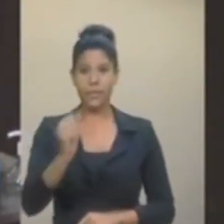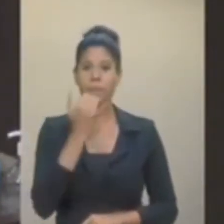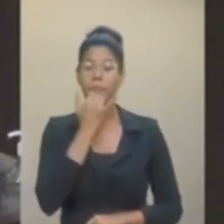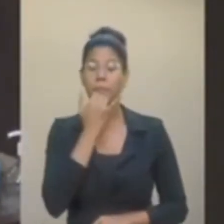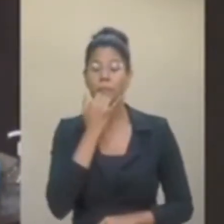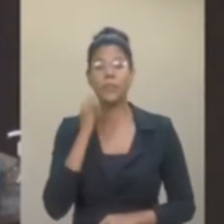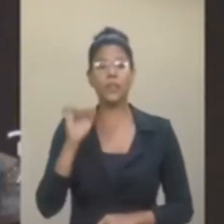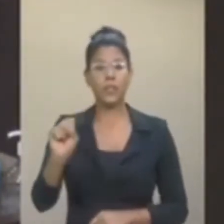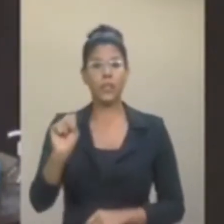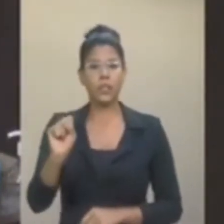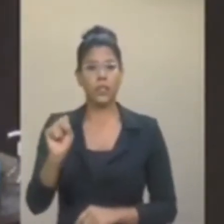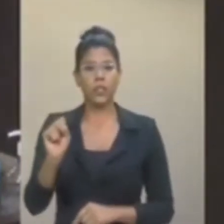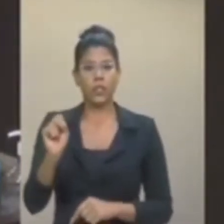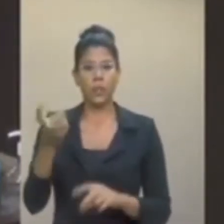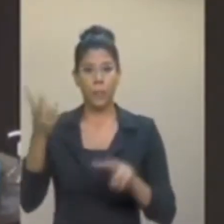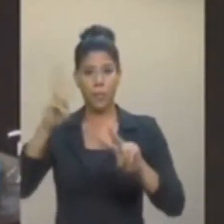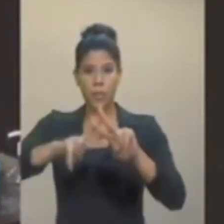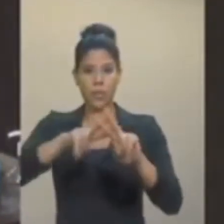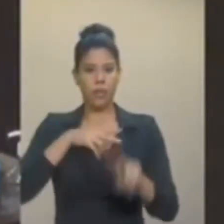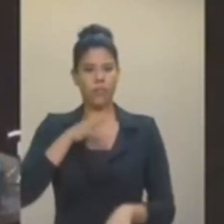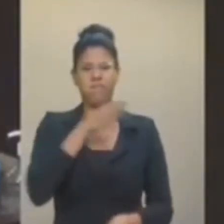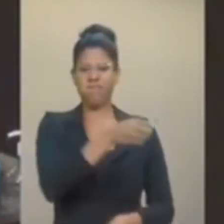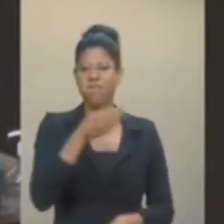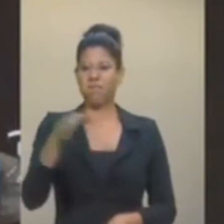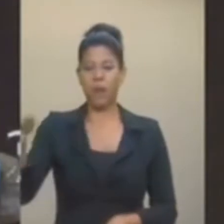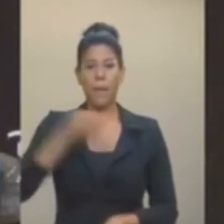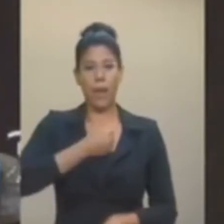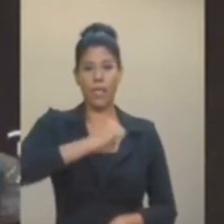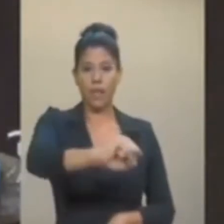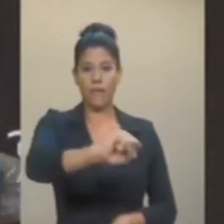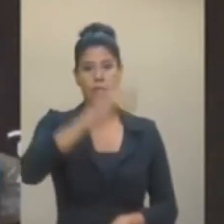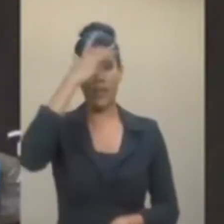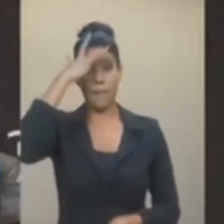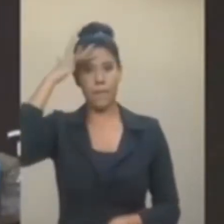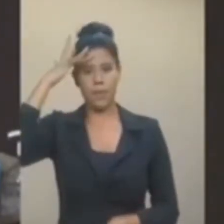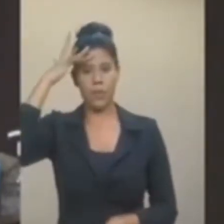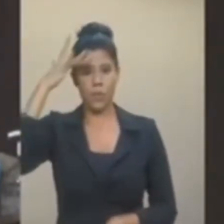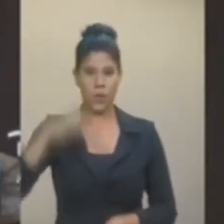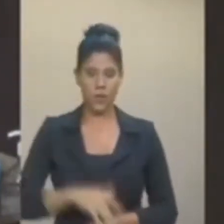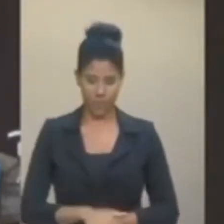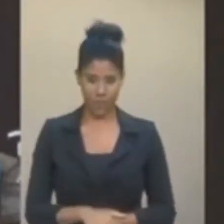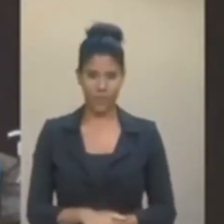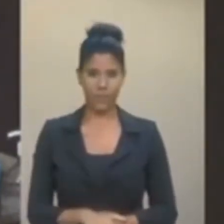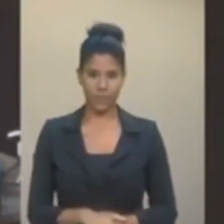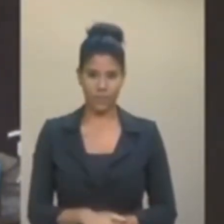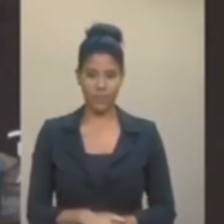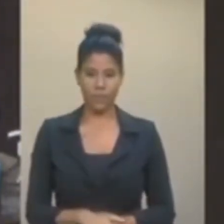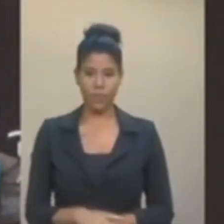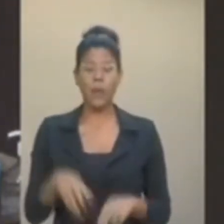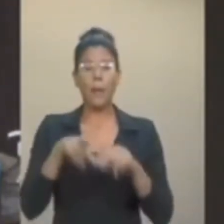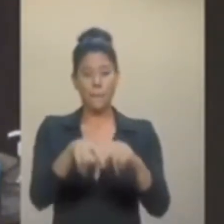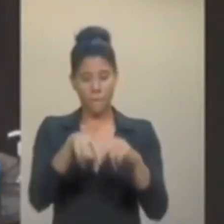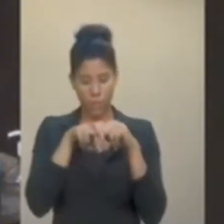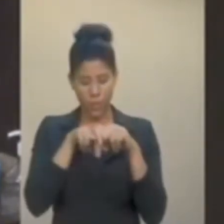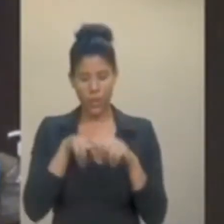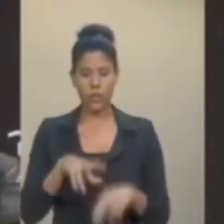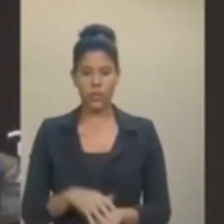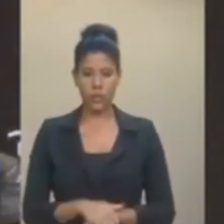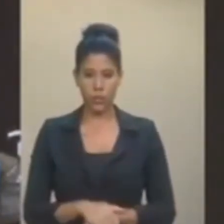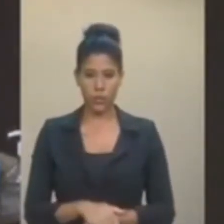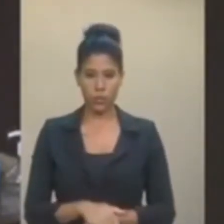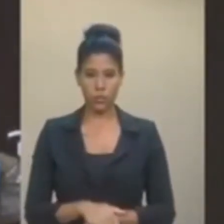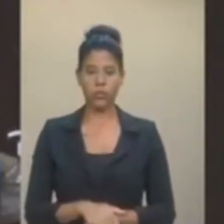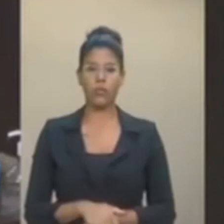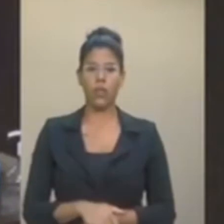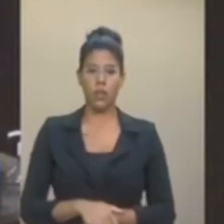enfrentar o arbítrio e defender presos e presas do regime militar. Por isso mesmo, quando o